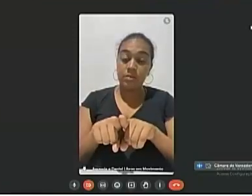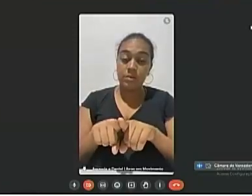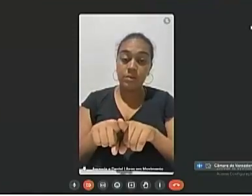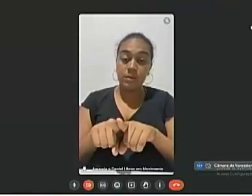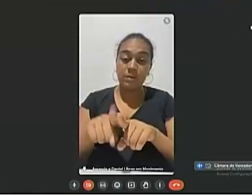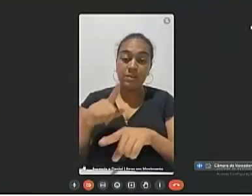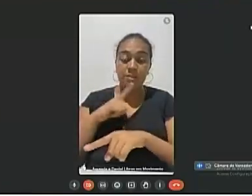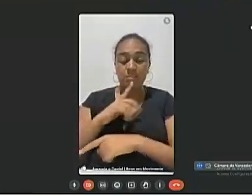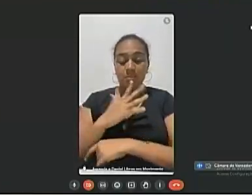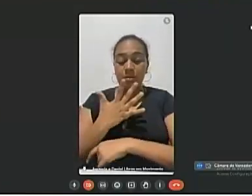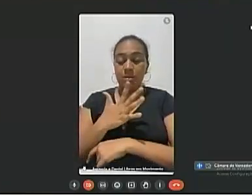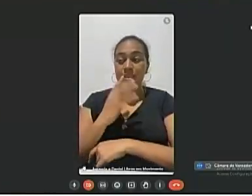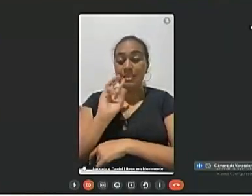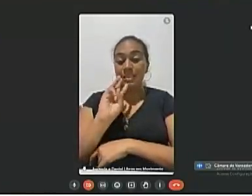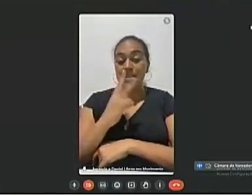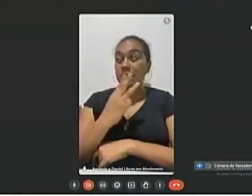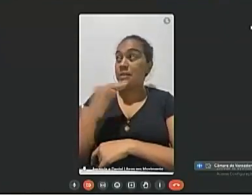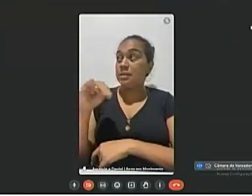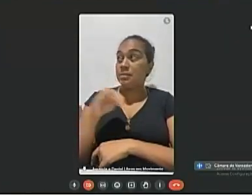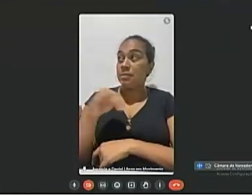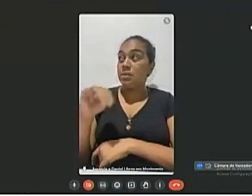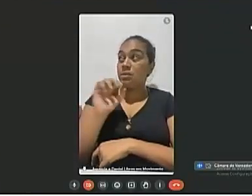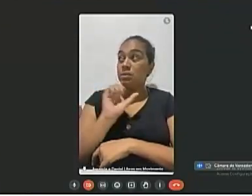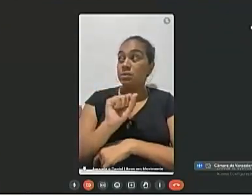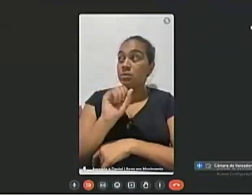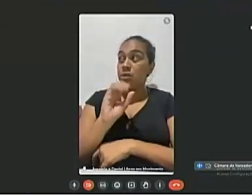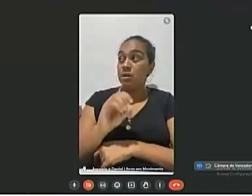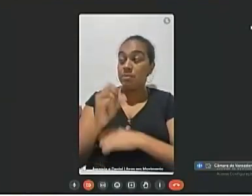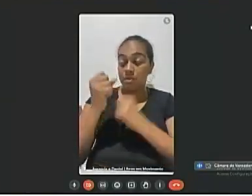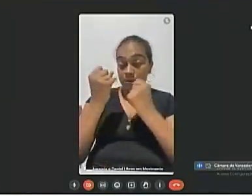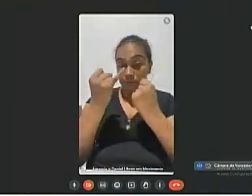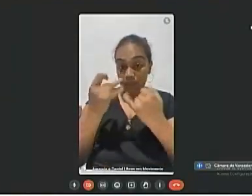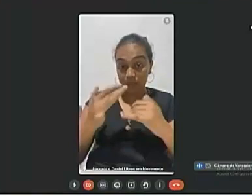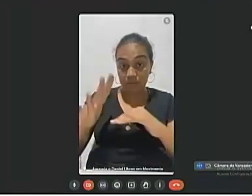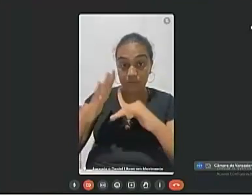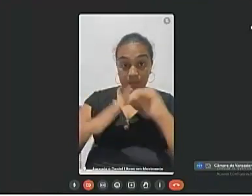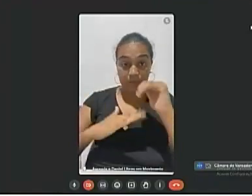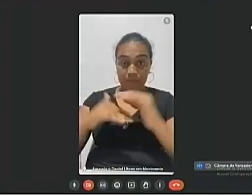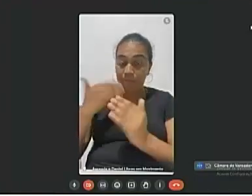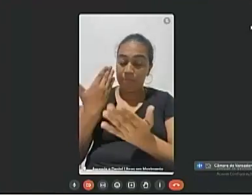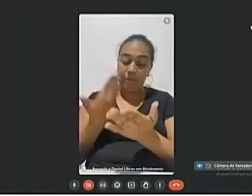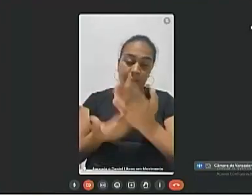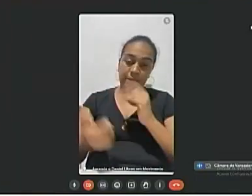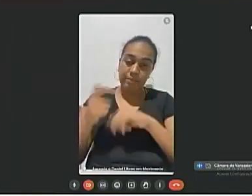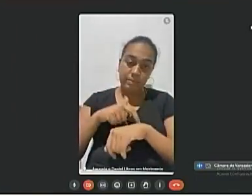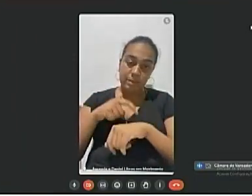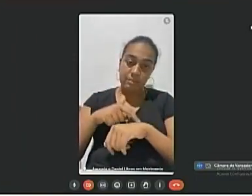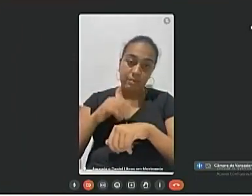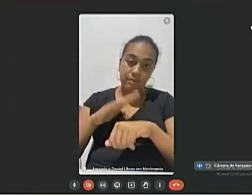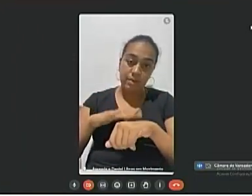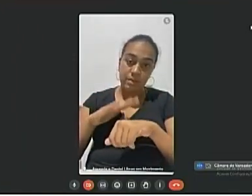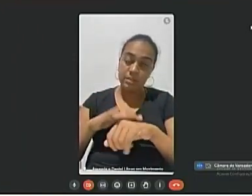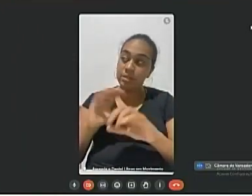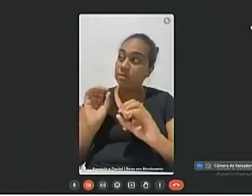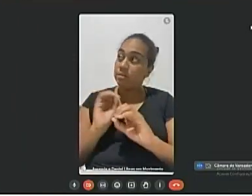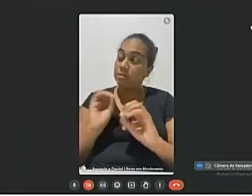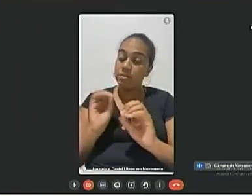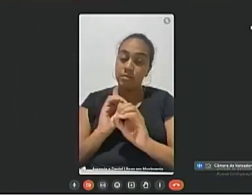no máximo 3,80 metros. Essa é uma explicação teórica que não vale a pena perder tempo fazendo, mas vocês vejam que